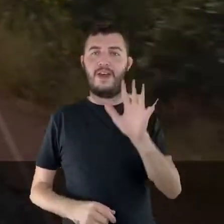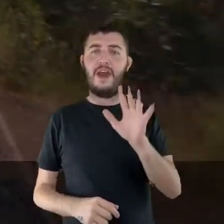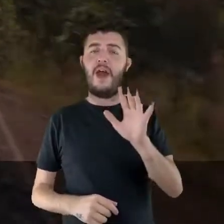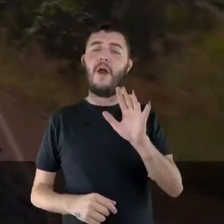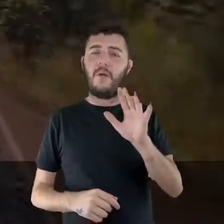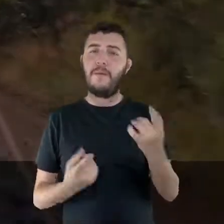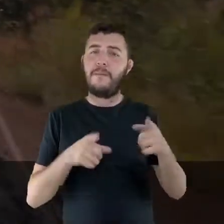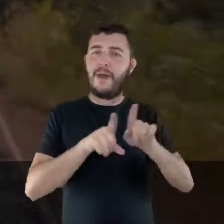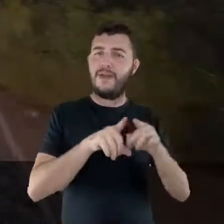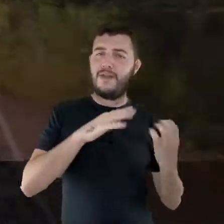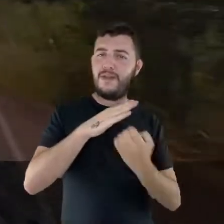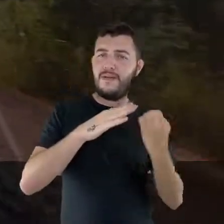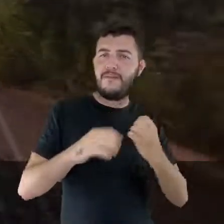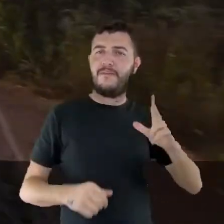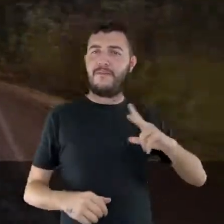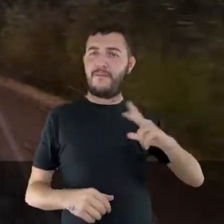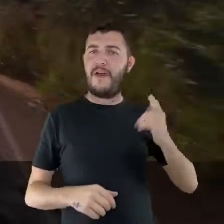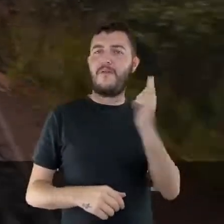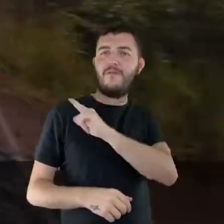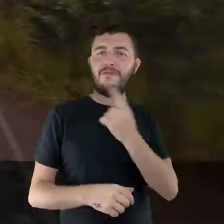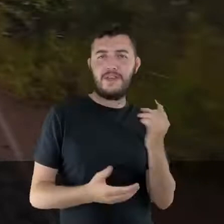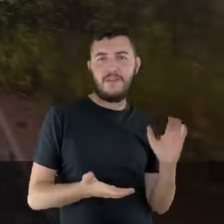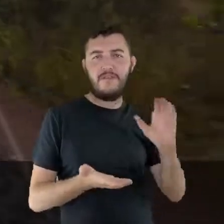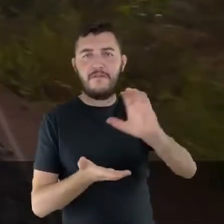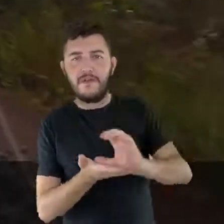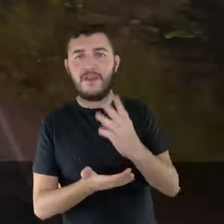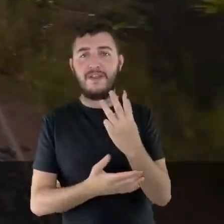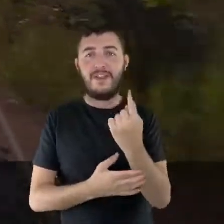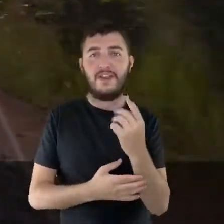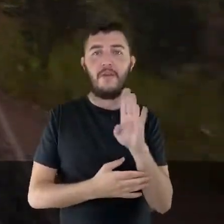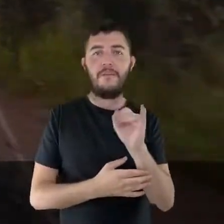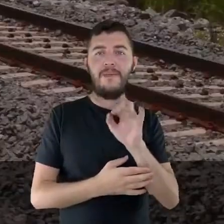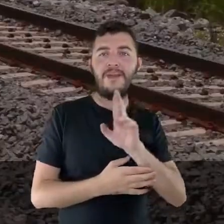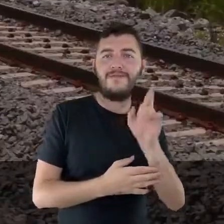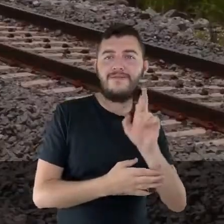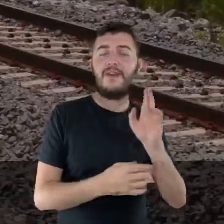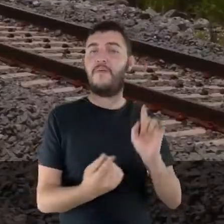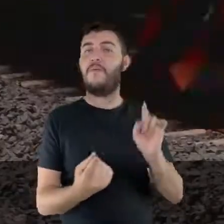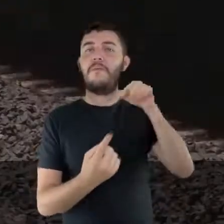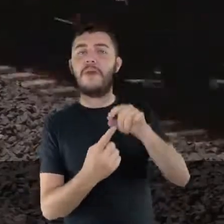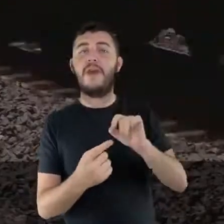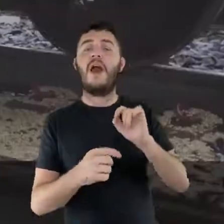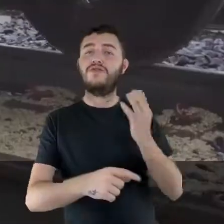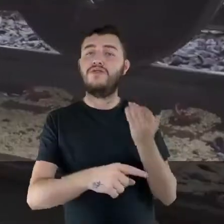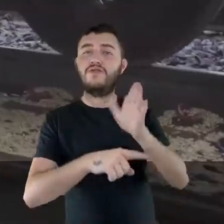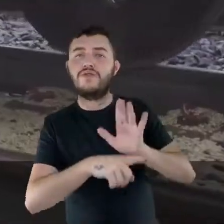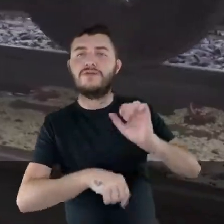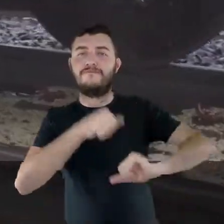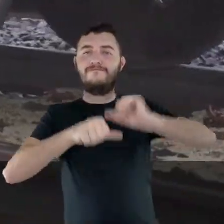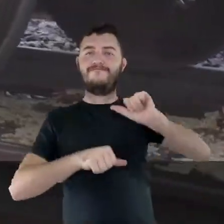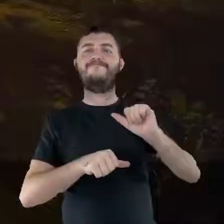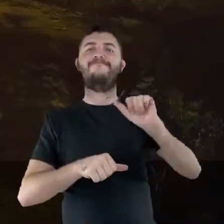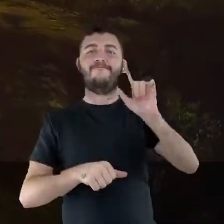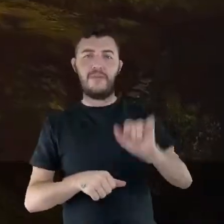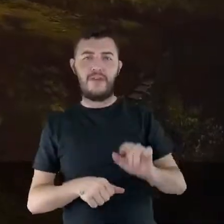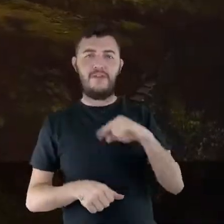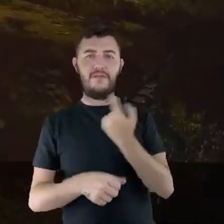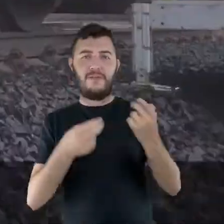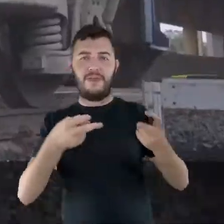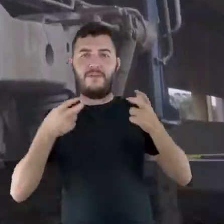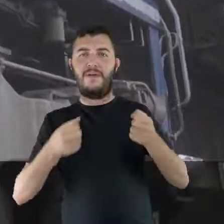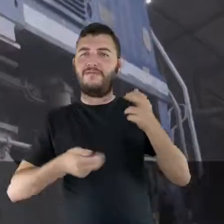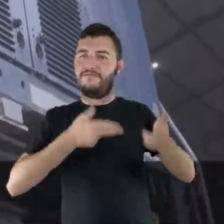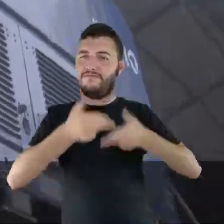governo federal já garantiu mais de 31 bilhões em investimentos privados, contratados para fazer acontecer a transformação